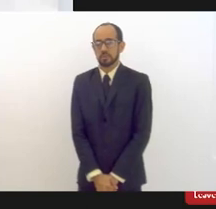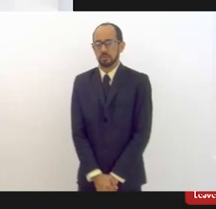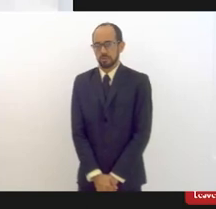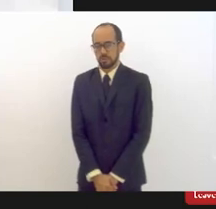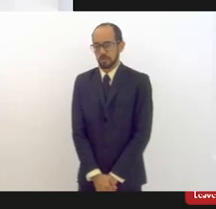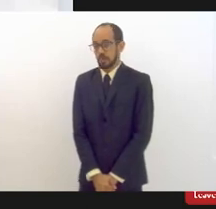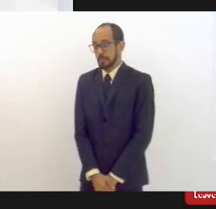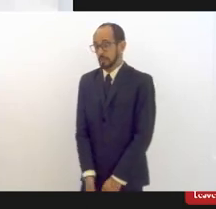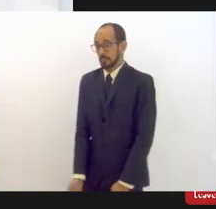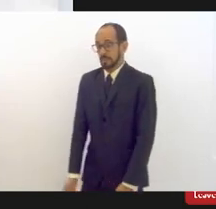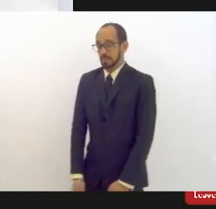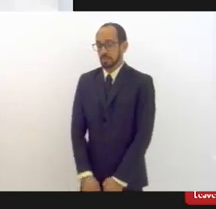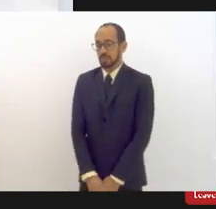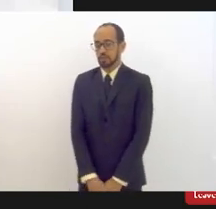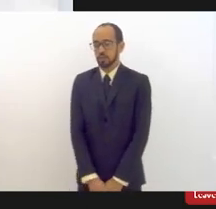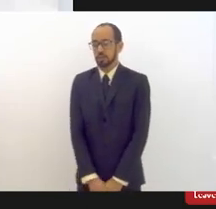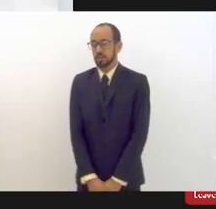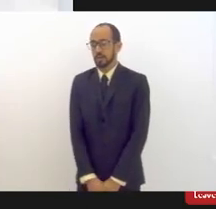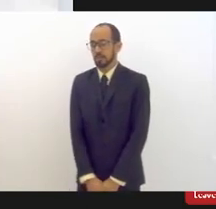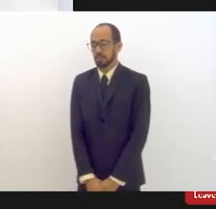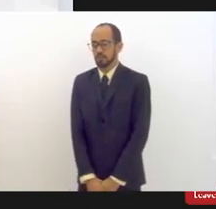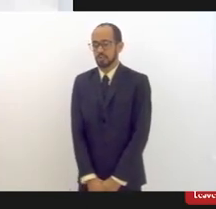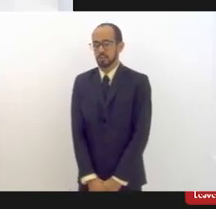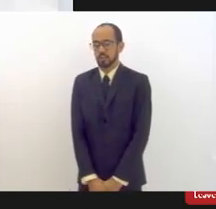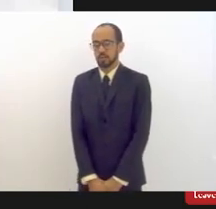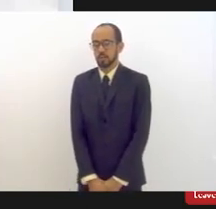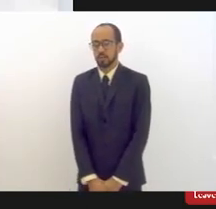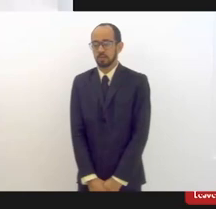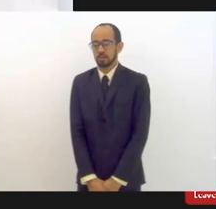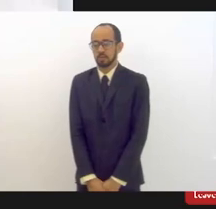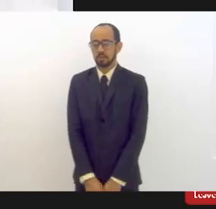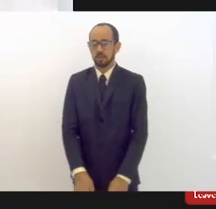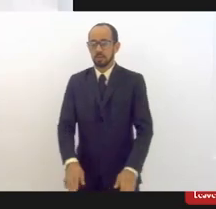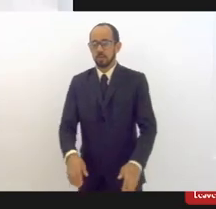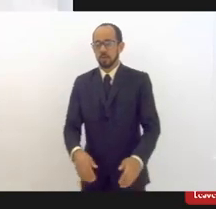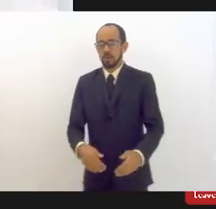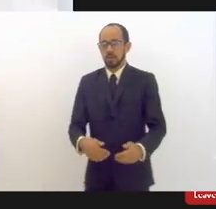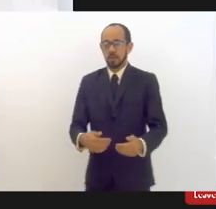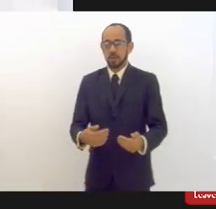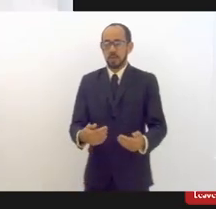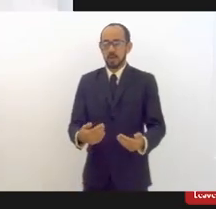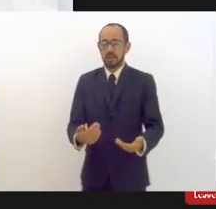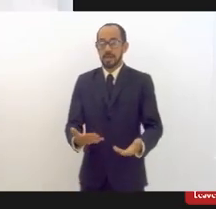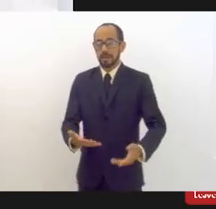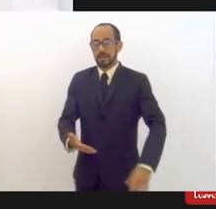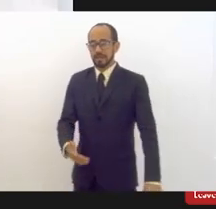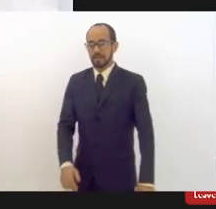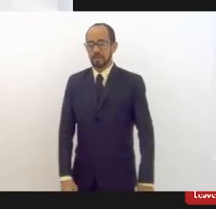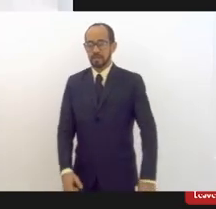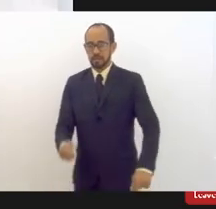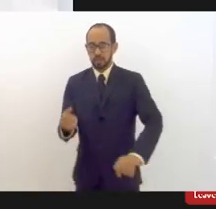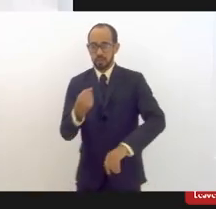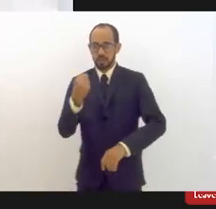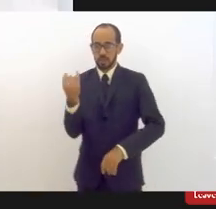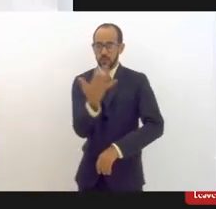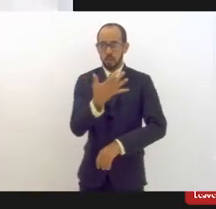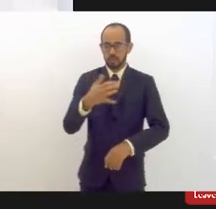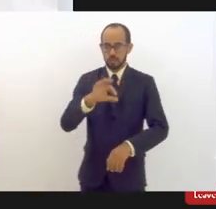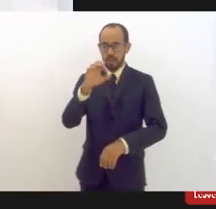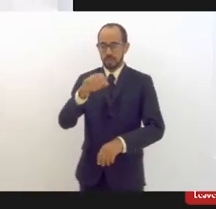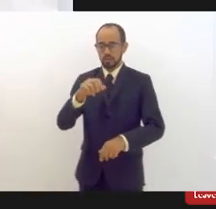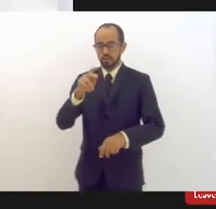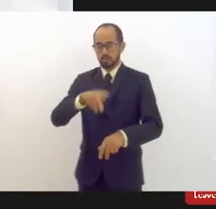Pronto, agora apareceu aqui para a gente. Tá? Aqui nós temos a quantidade de docentes